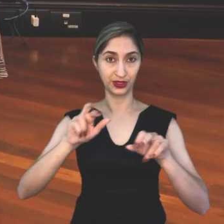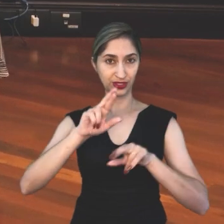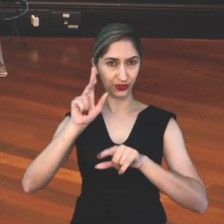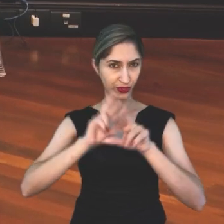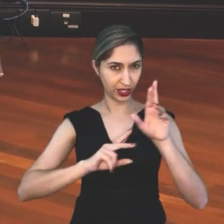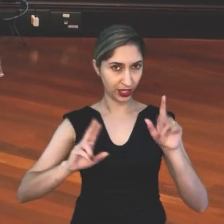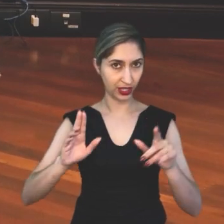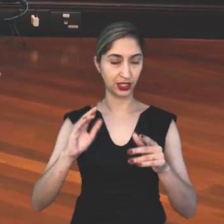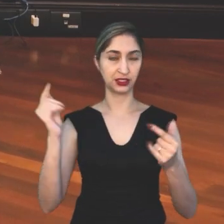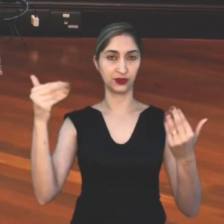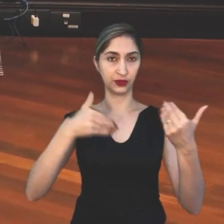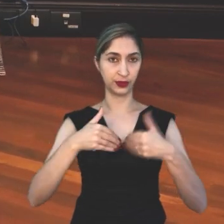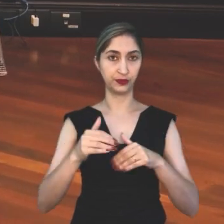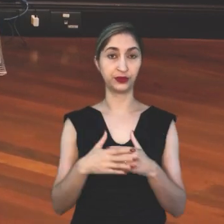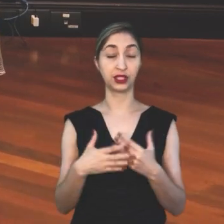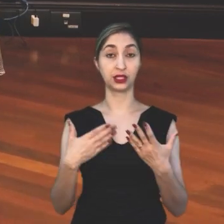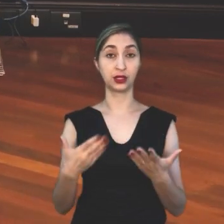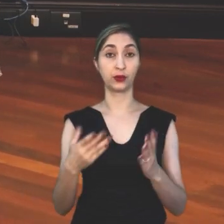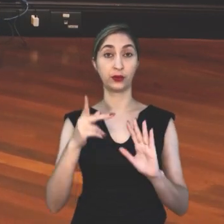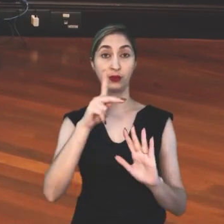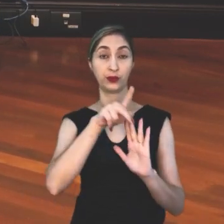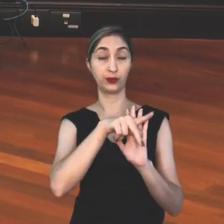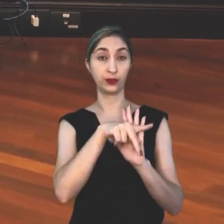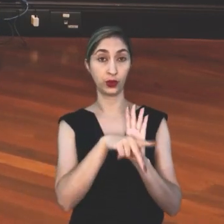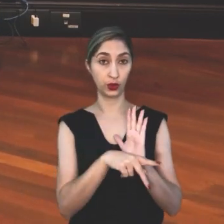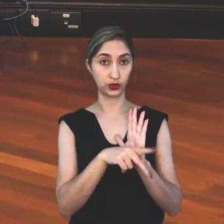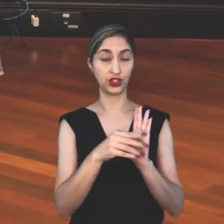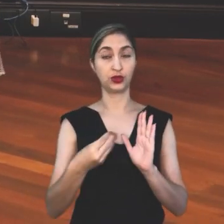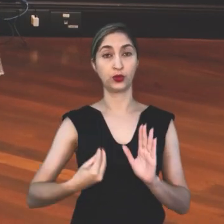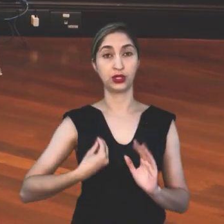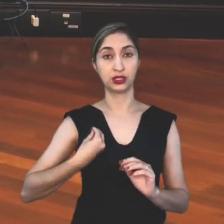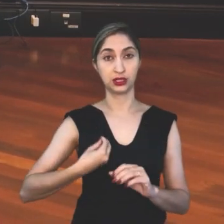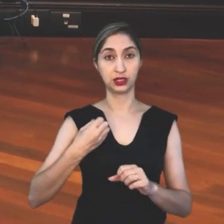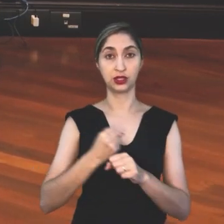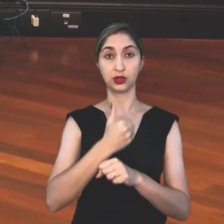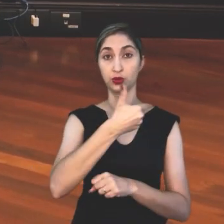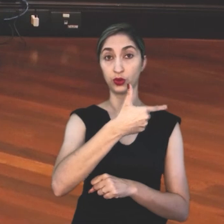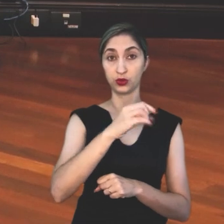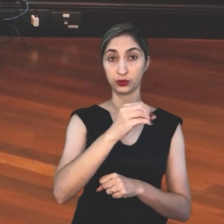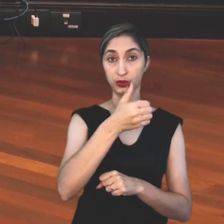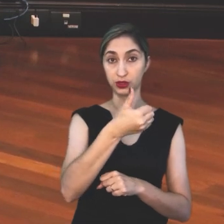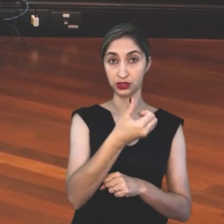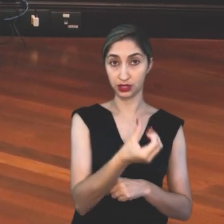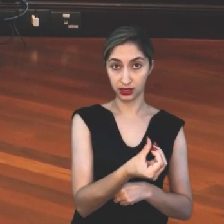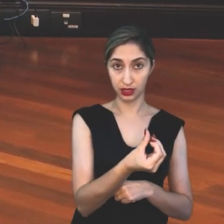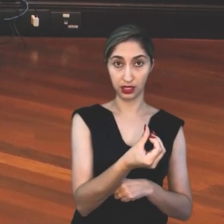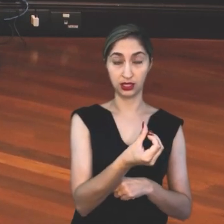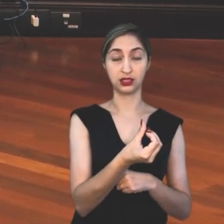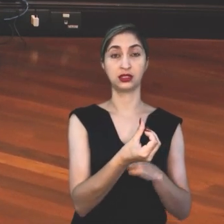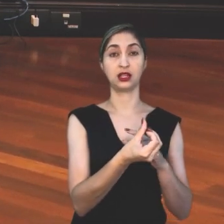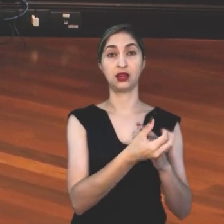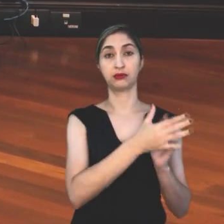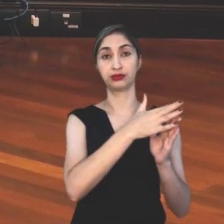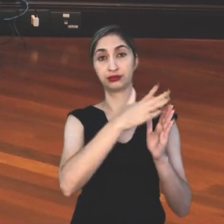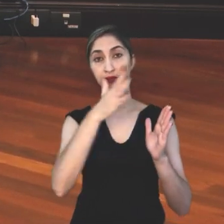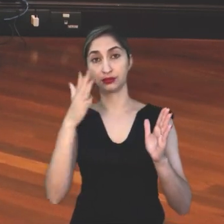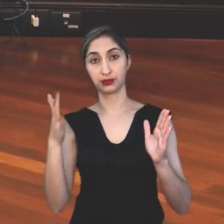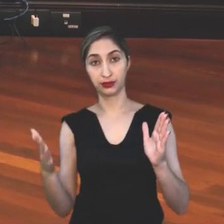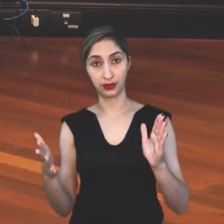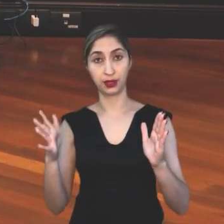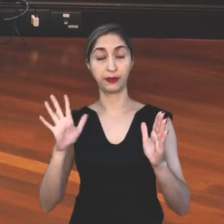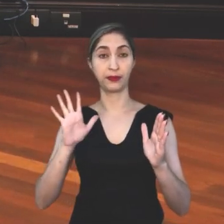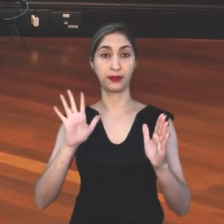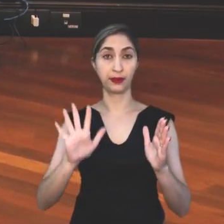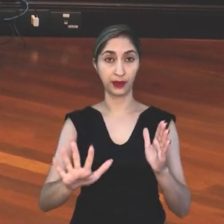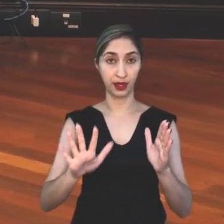e aí? Quanto tempo existe esse projeto? Bom, o projeto, ele existe desde 2016, mas